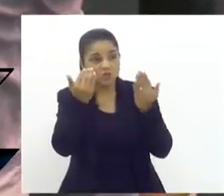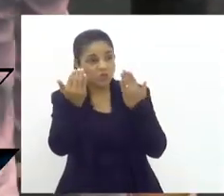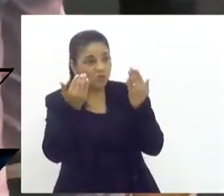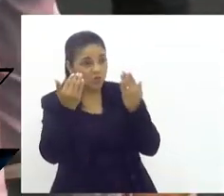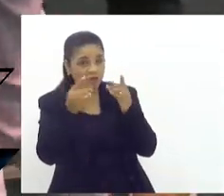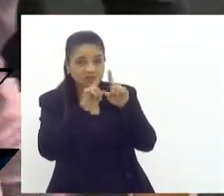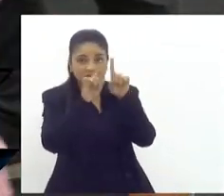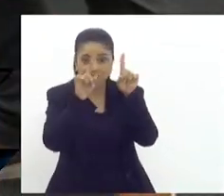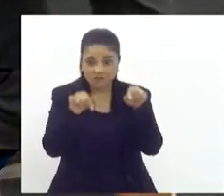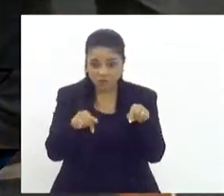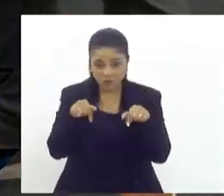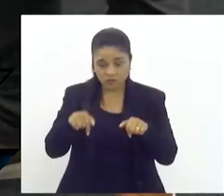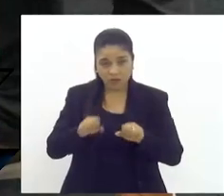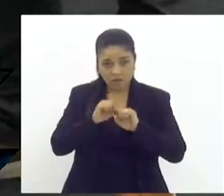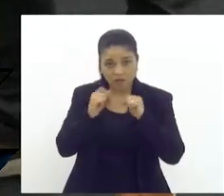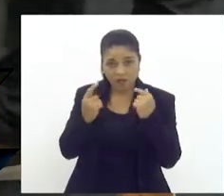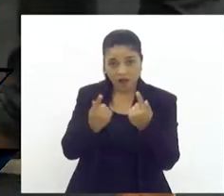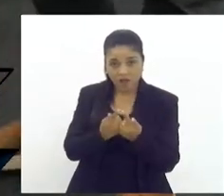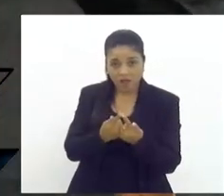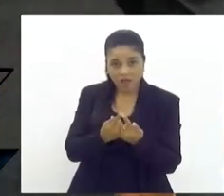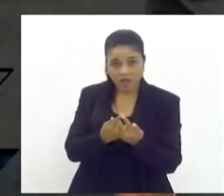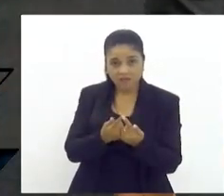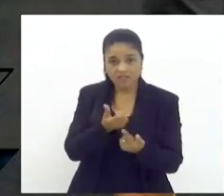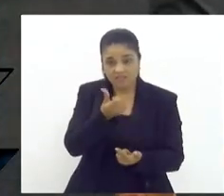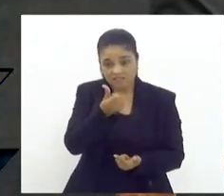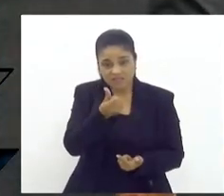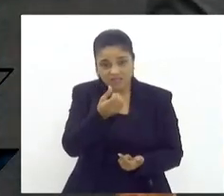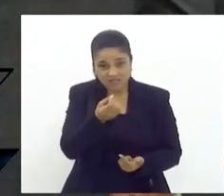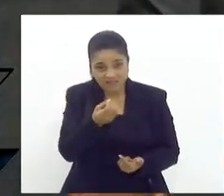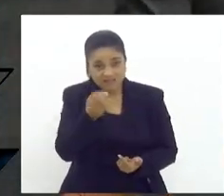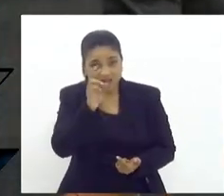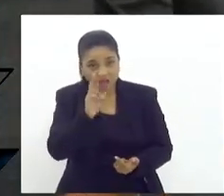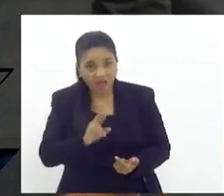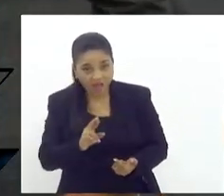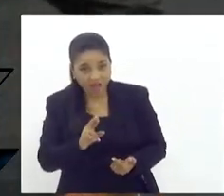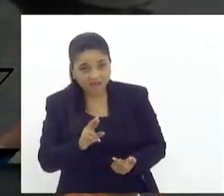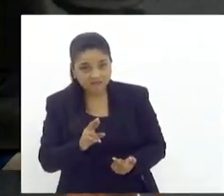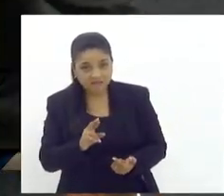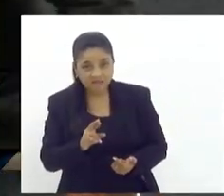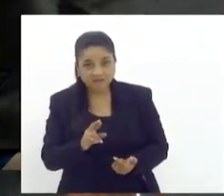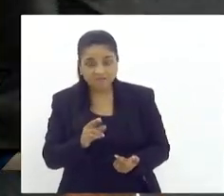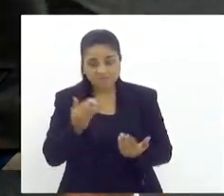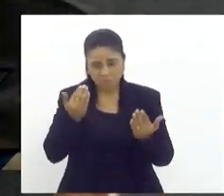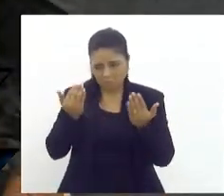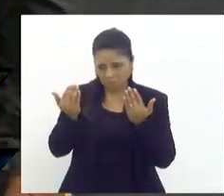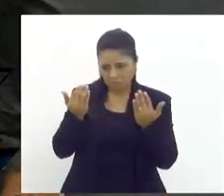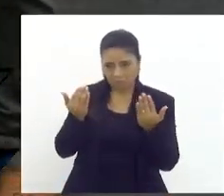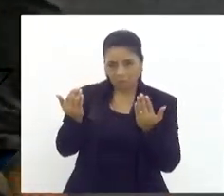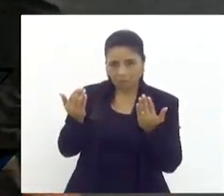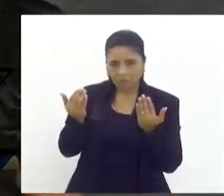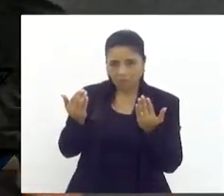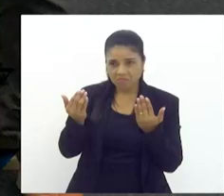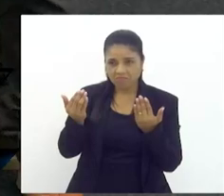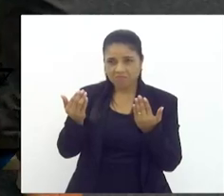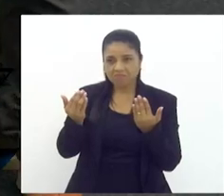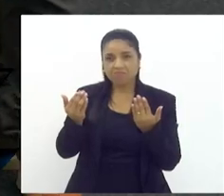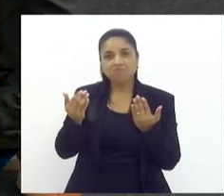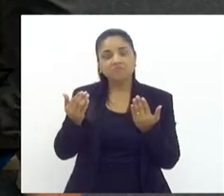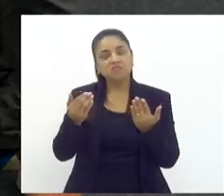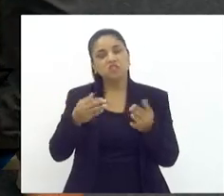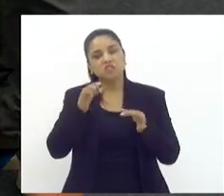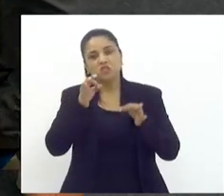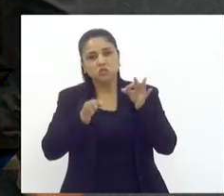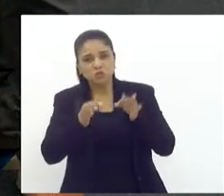nossos servidores da casa que recebem r$ 60 nós estamos verificaremos Enquanto estamos sendo